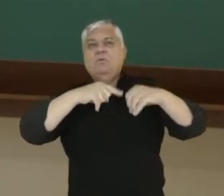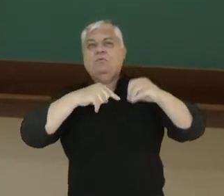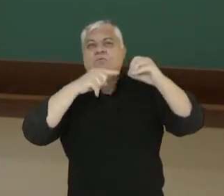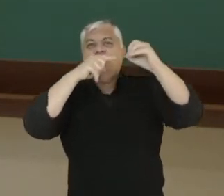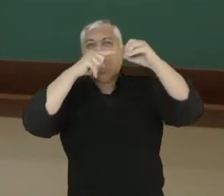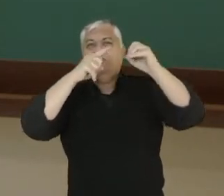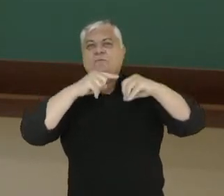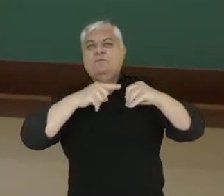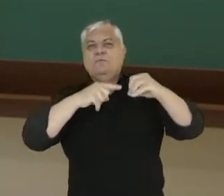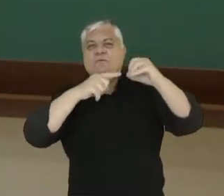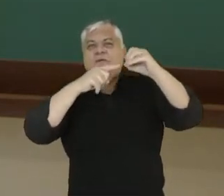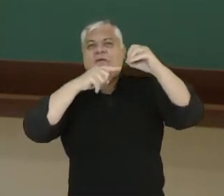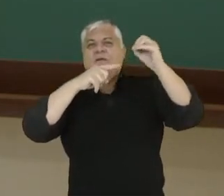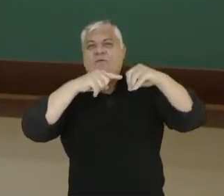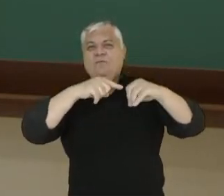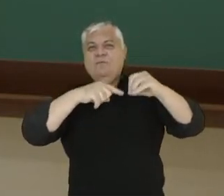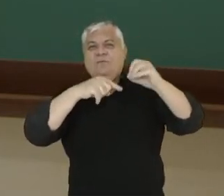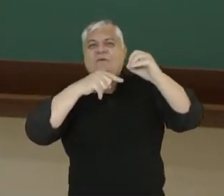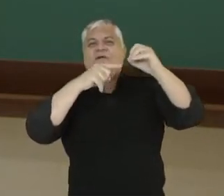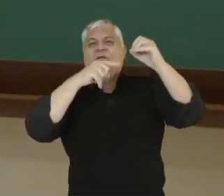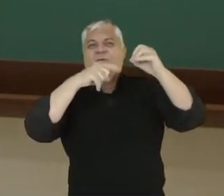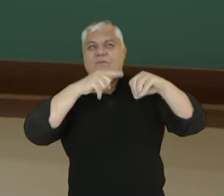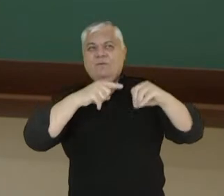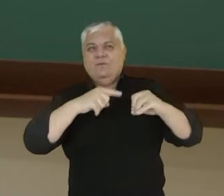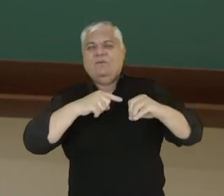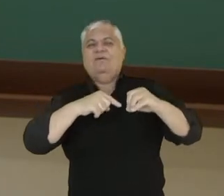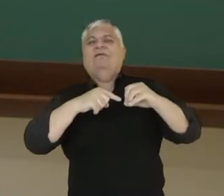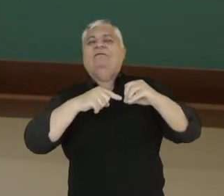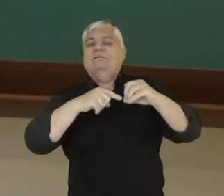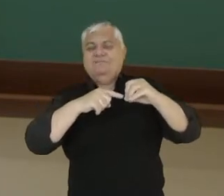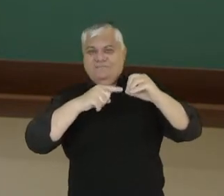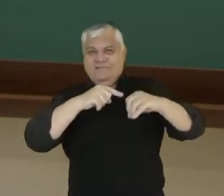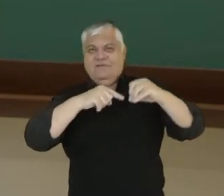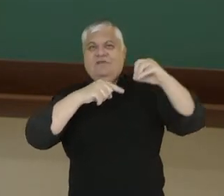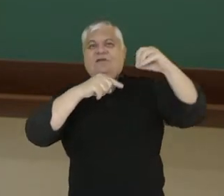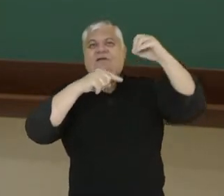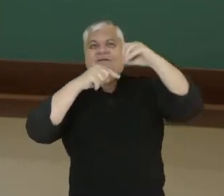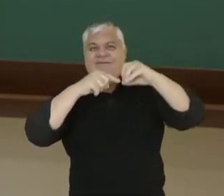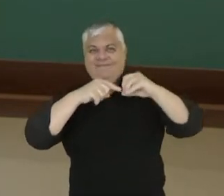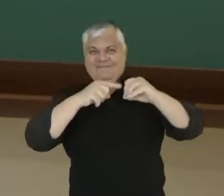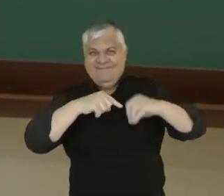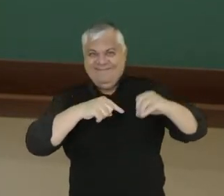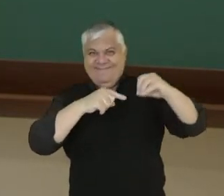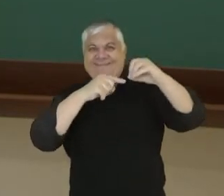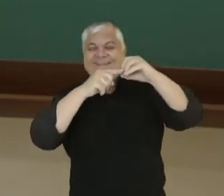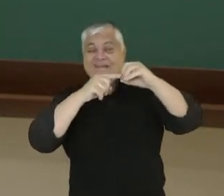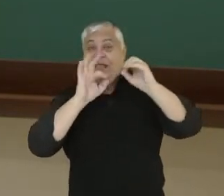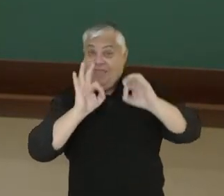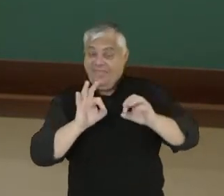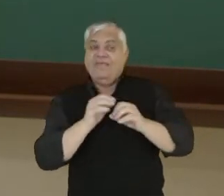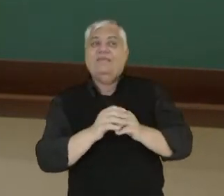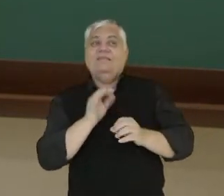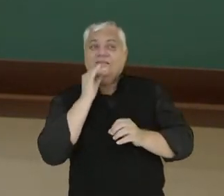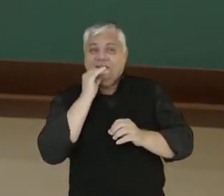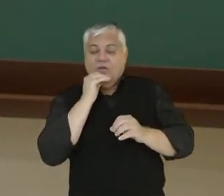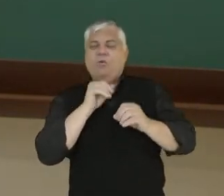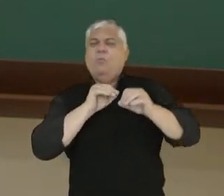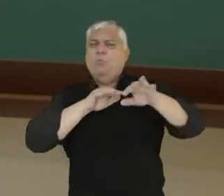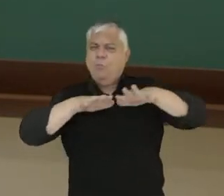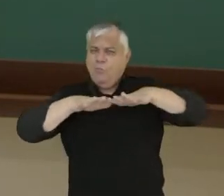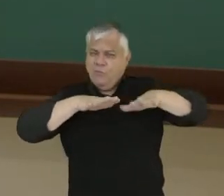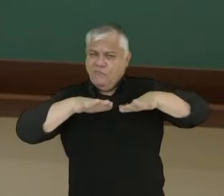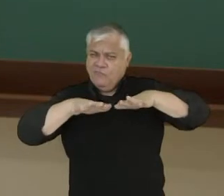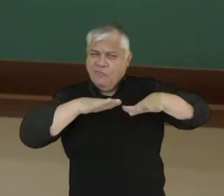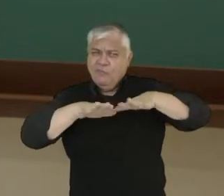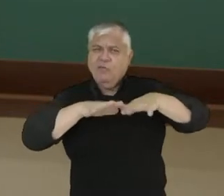elevar a argola e ela retorna por cima, do mesmo modo que ela foi. Então, ela vai com um pulso por cima,